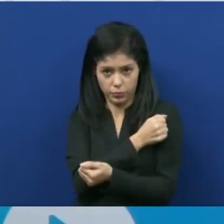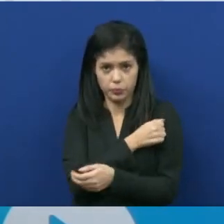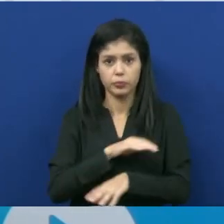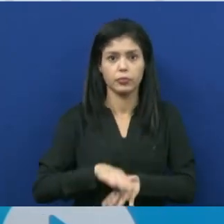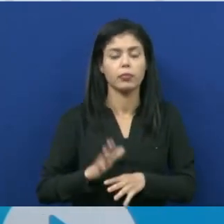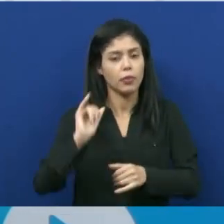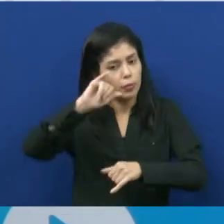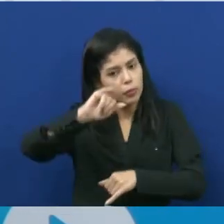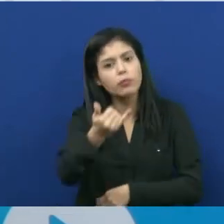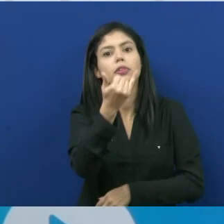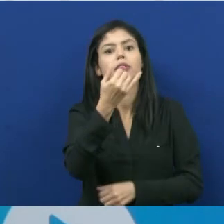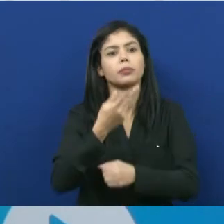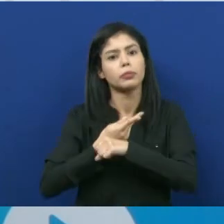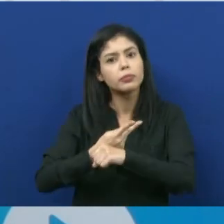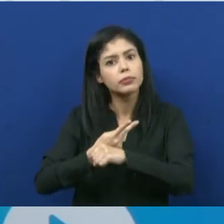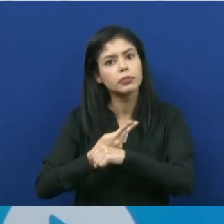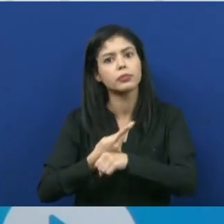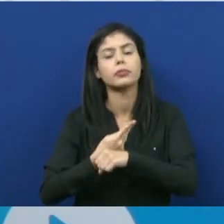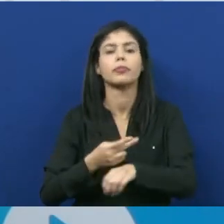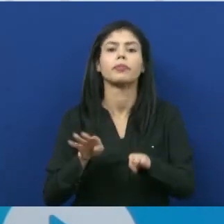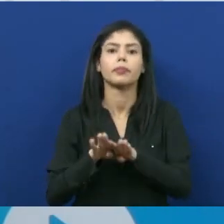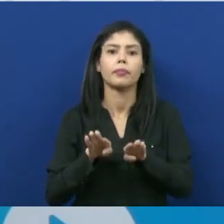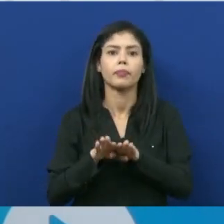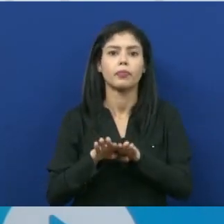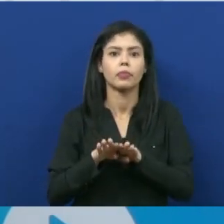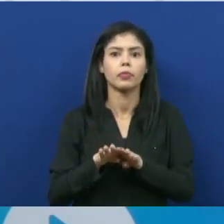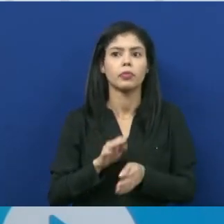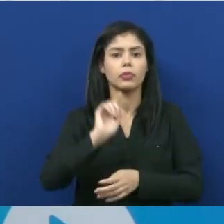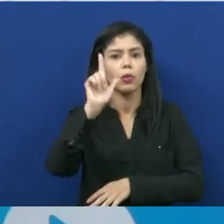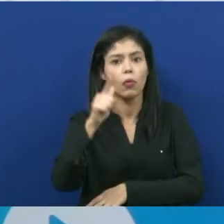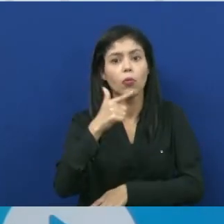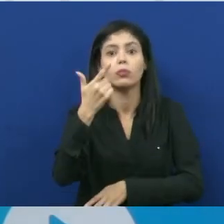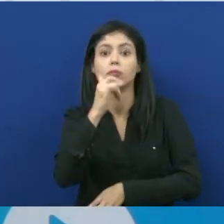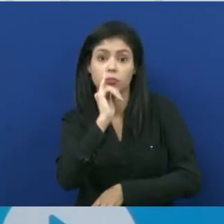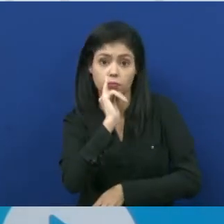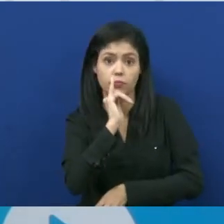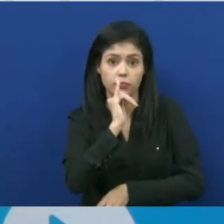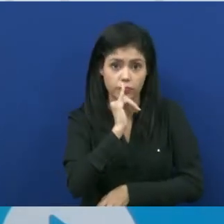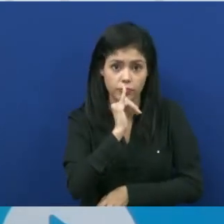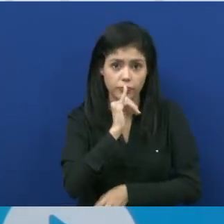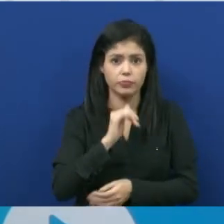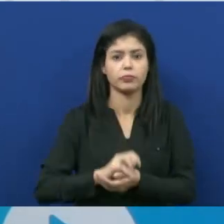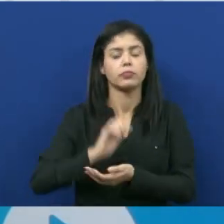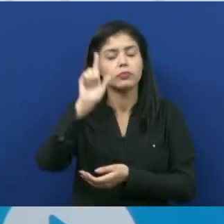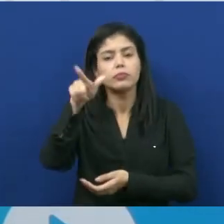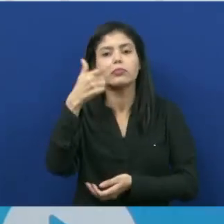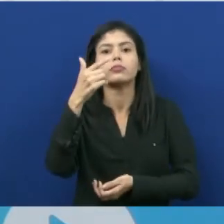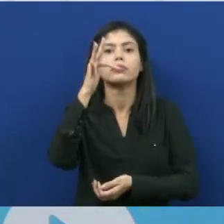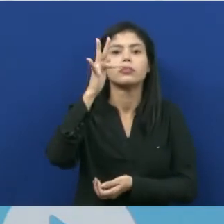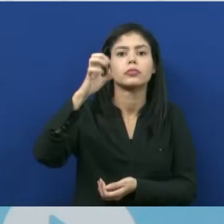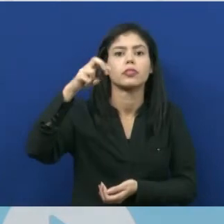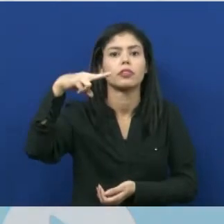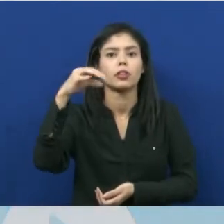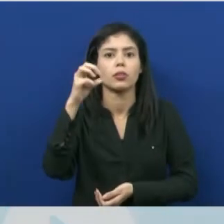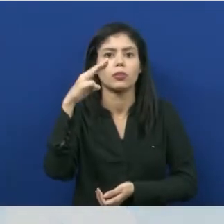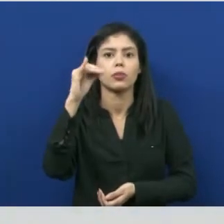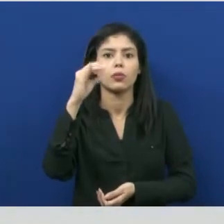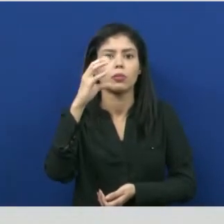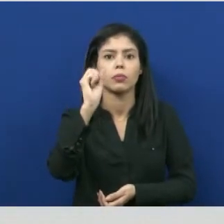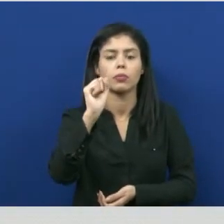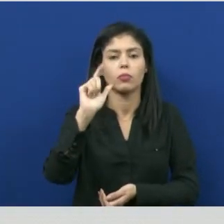você aproveite para pesquisar também sobre outros exemplos, outros fenômenos, outras